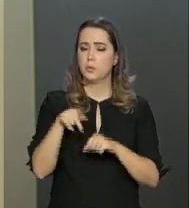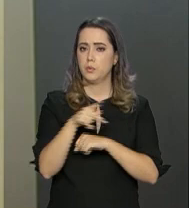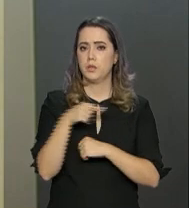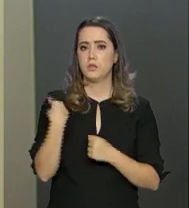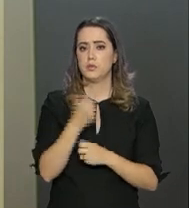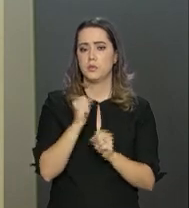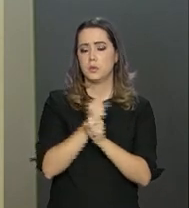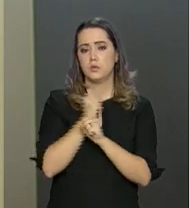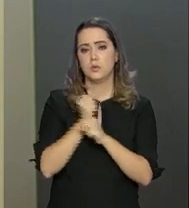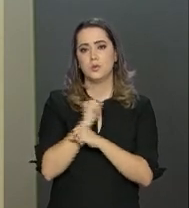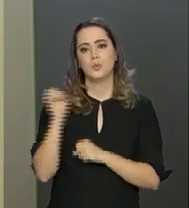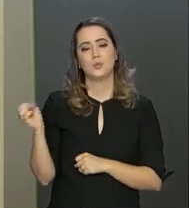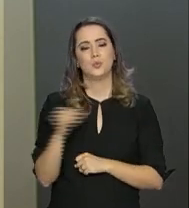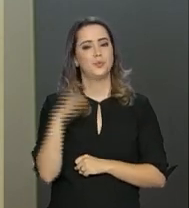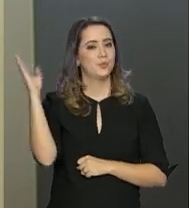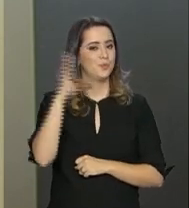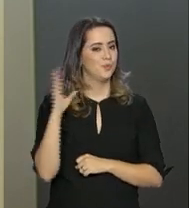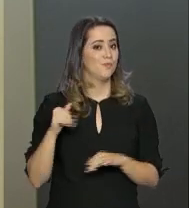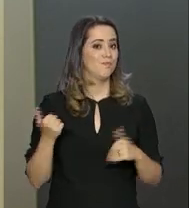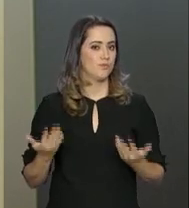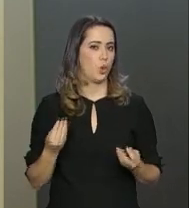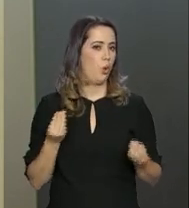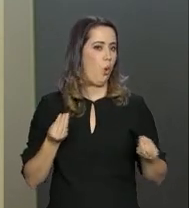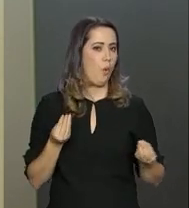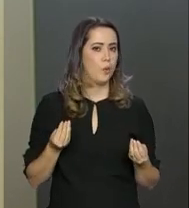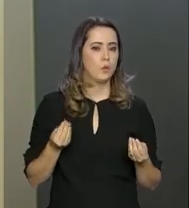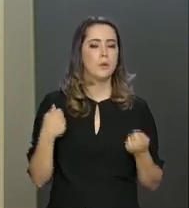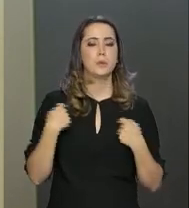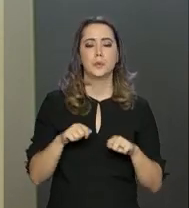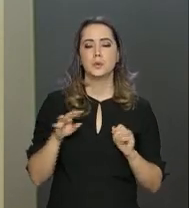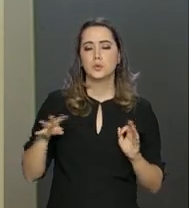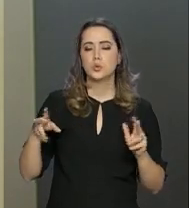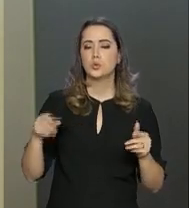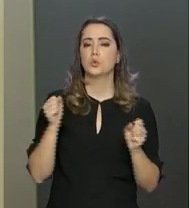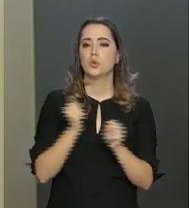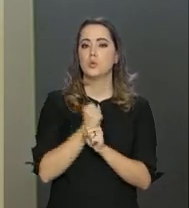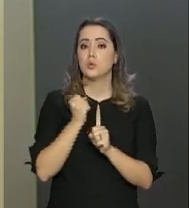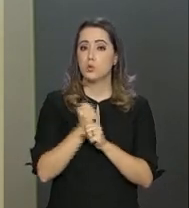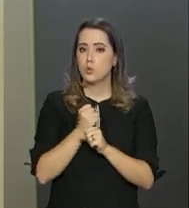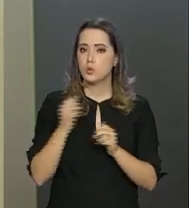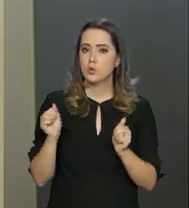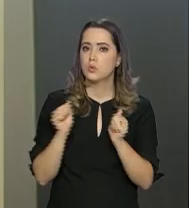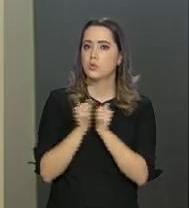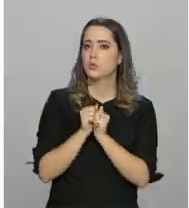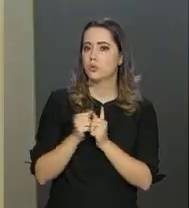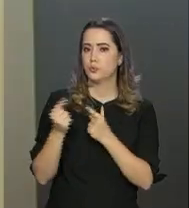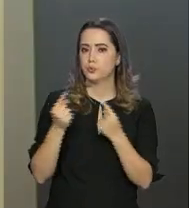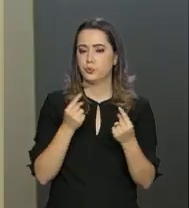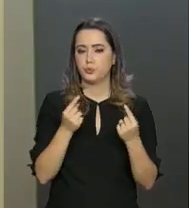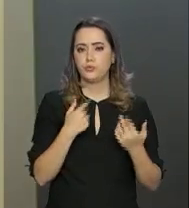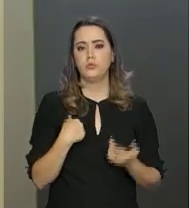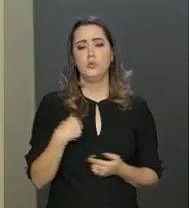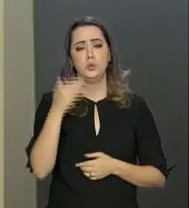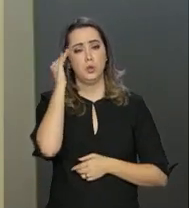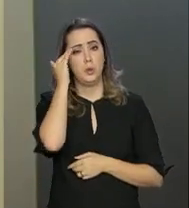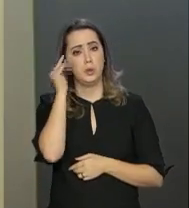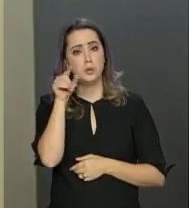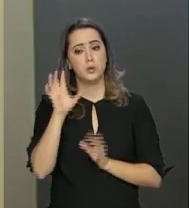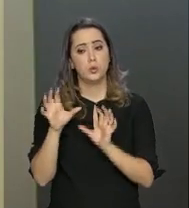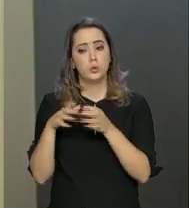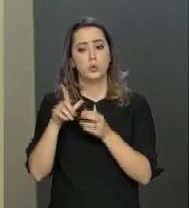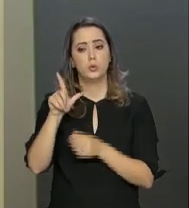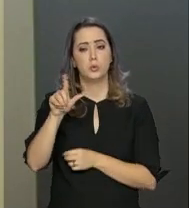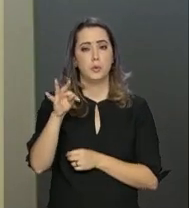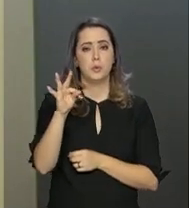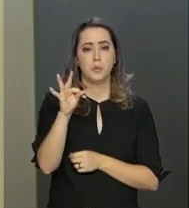precisamos construir um Brasil. E para construir um país, nós precisamos de todos trabalhando muito com seus talentos. E eu entendo que a comunidade LGBT